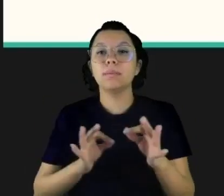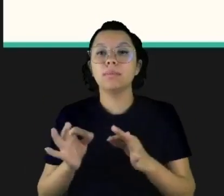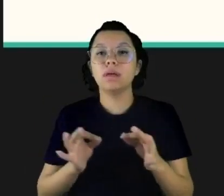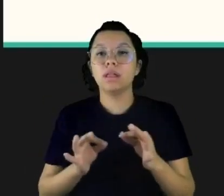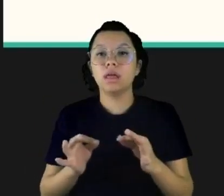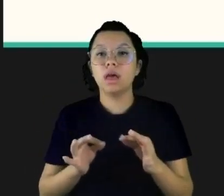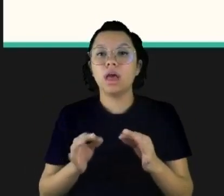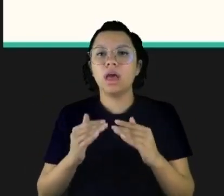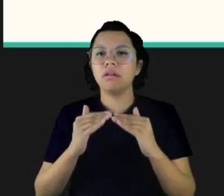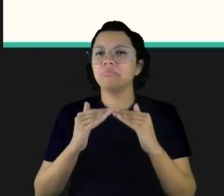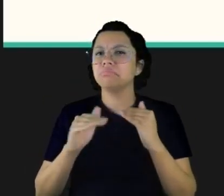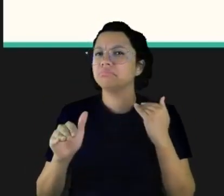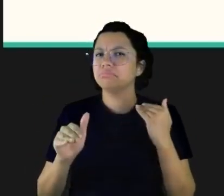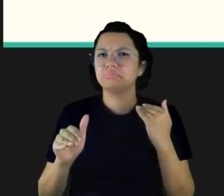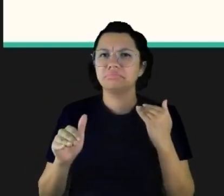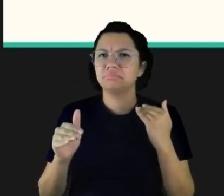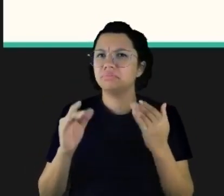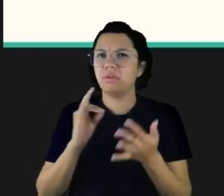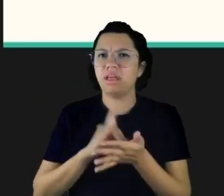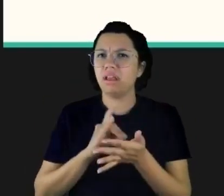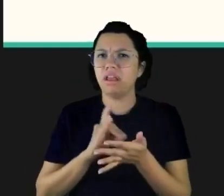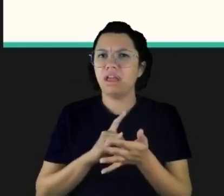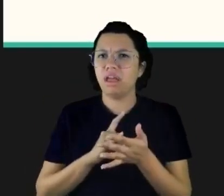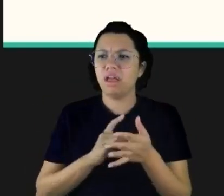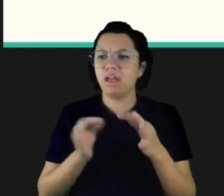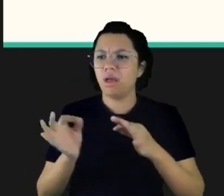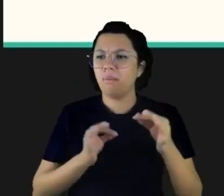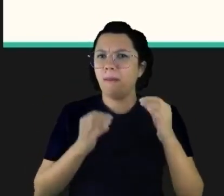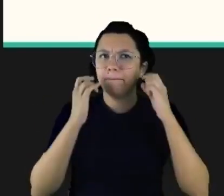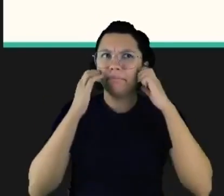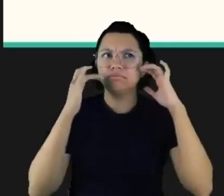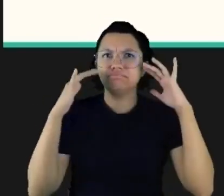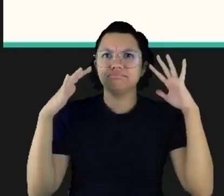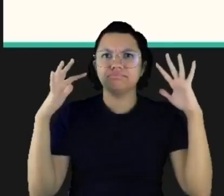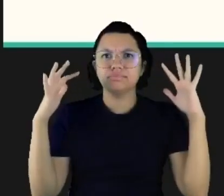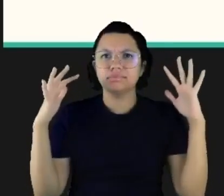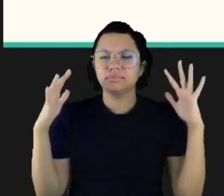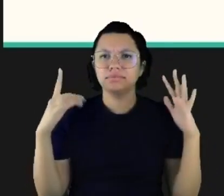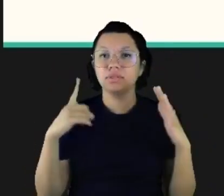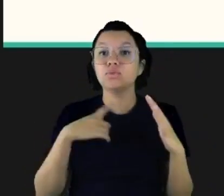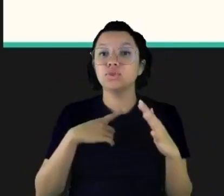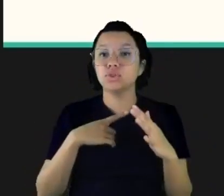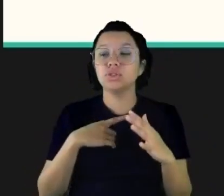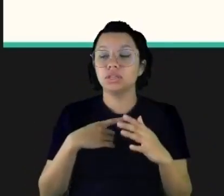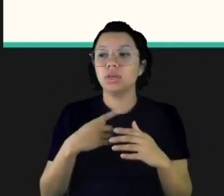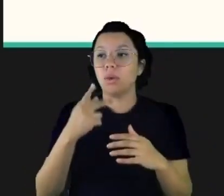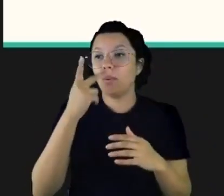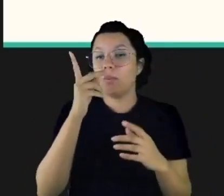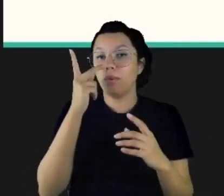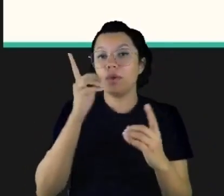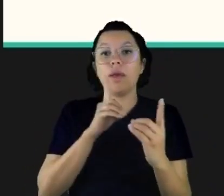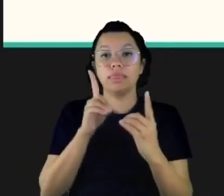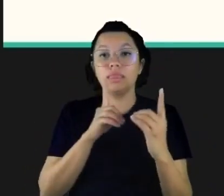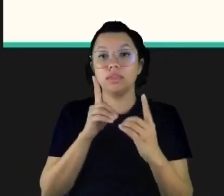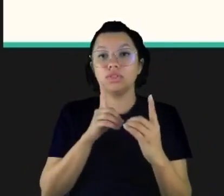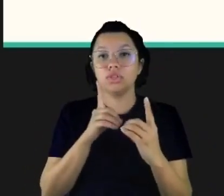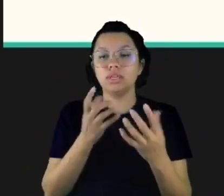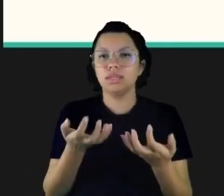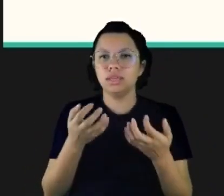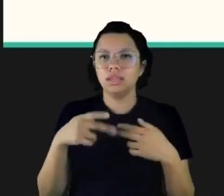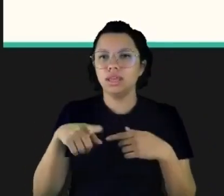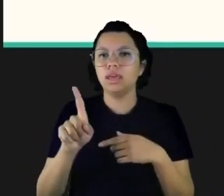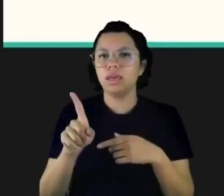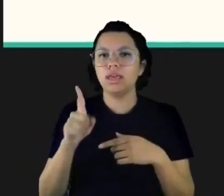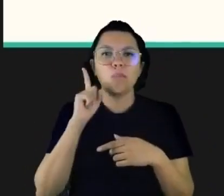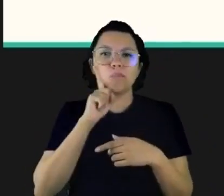incongruentes com a realidade, eles criam planos mirabolantes. Eu tinha um paciente que ia para os Estados Unidos a cavalo. E aí ele falava